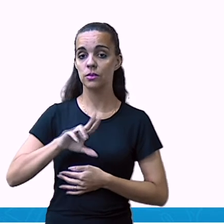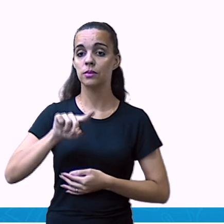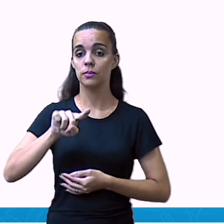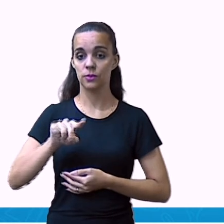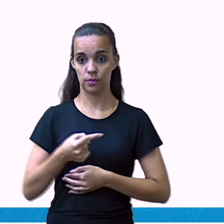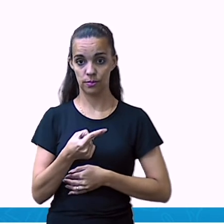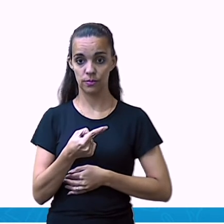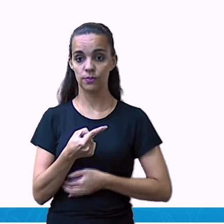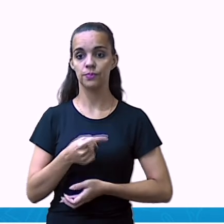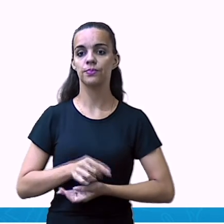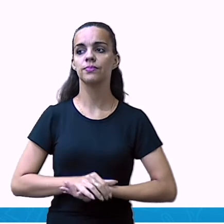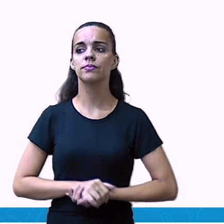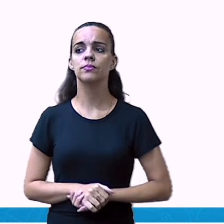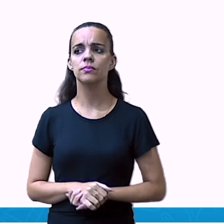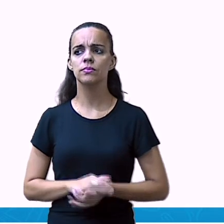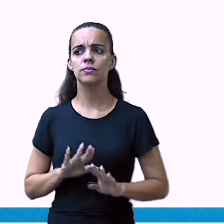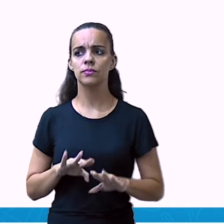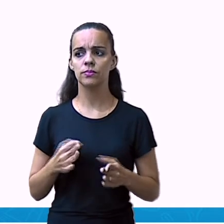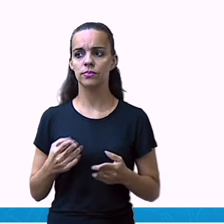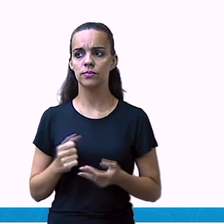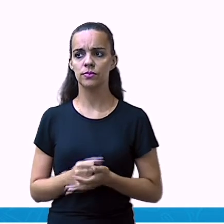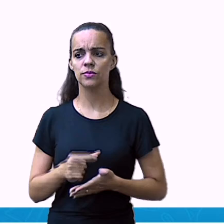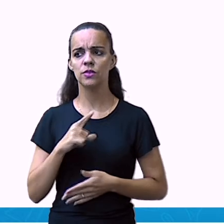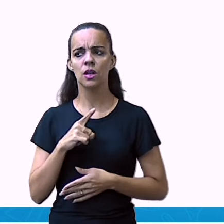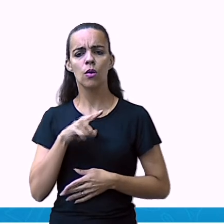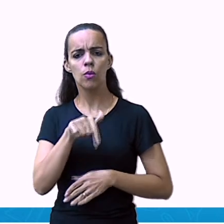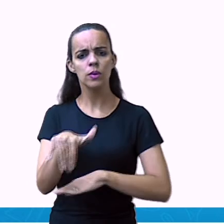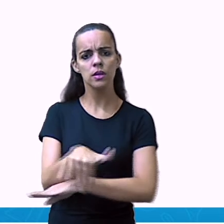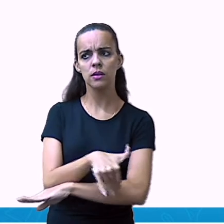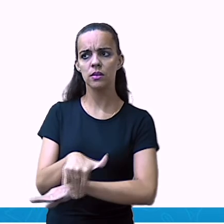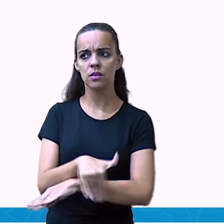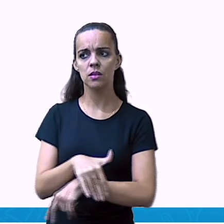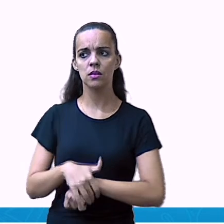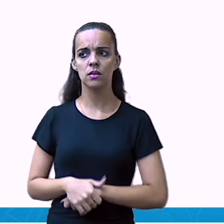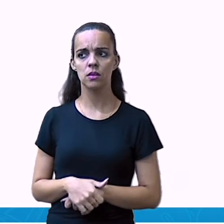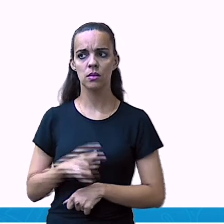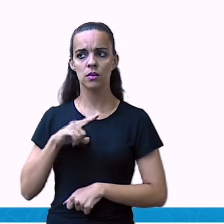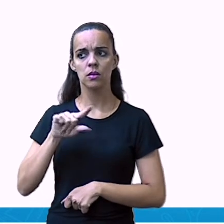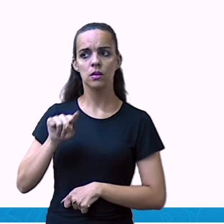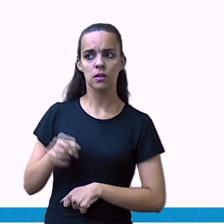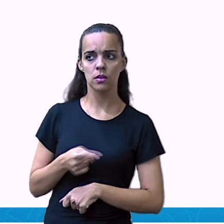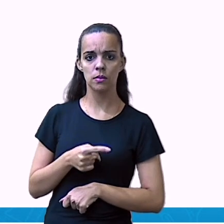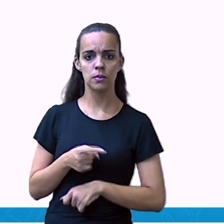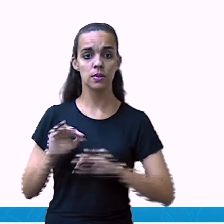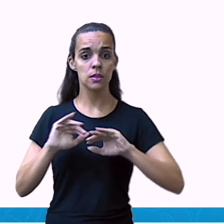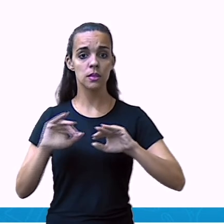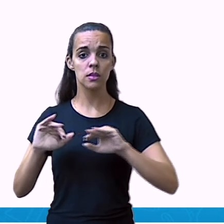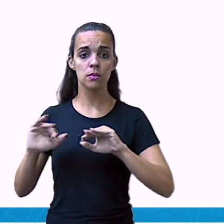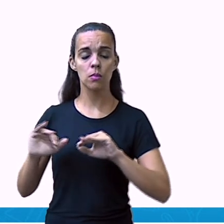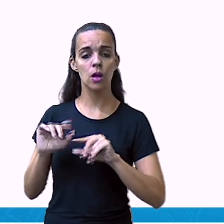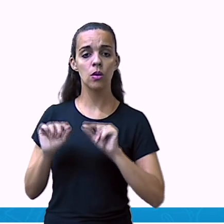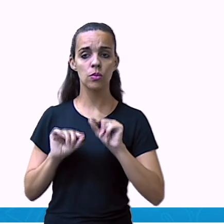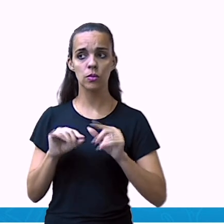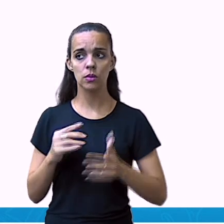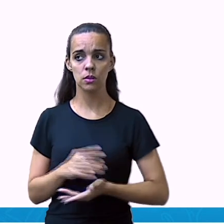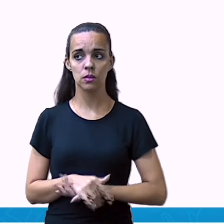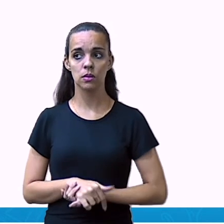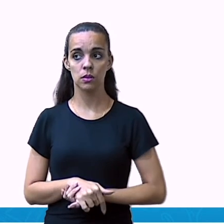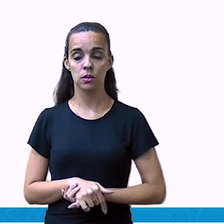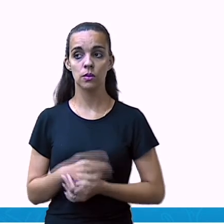é mesmo? E no endereço, o que a vírgula está separando?